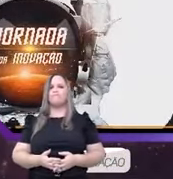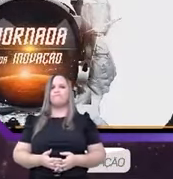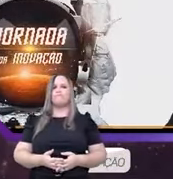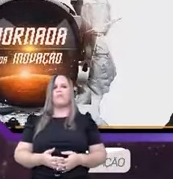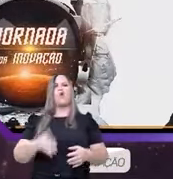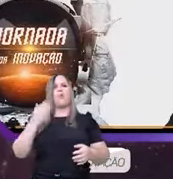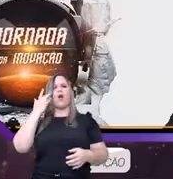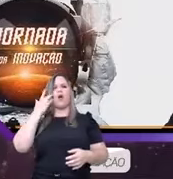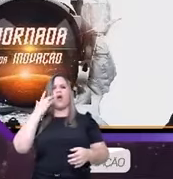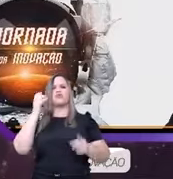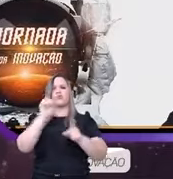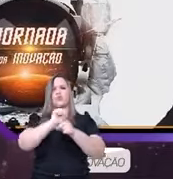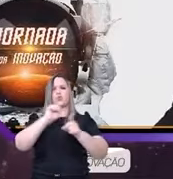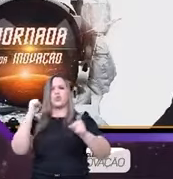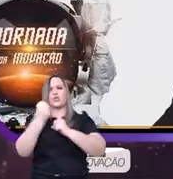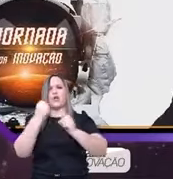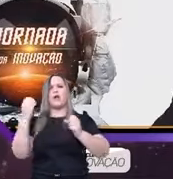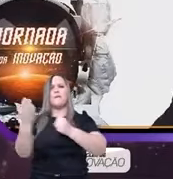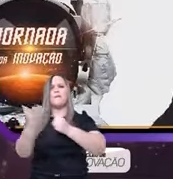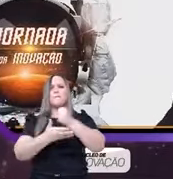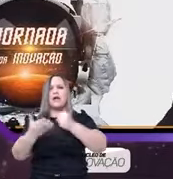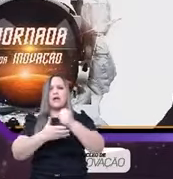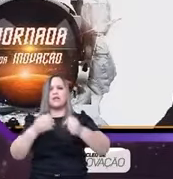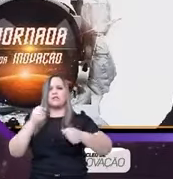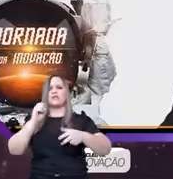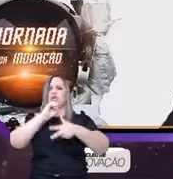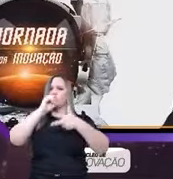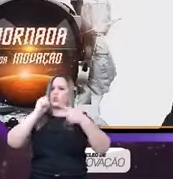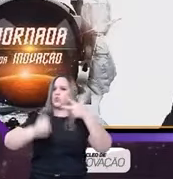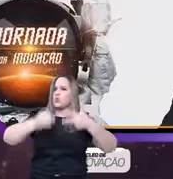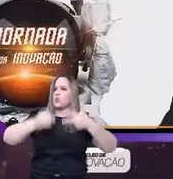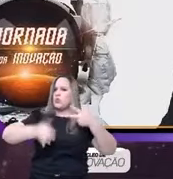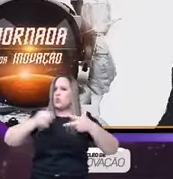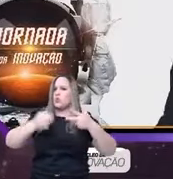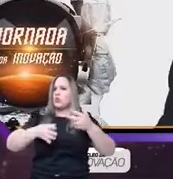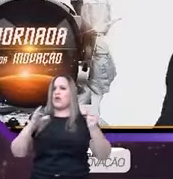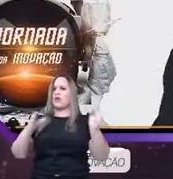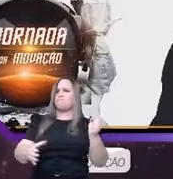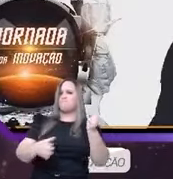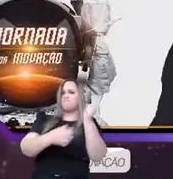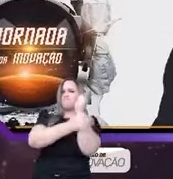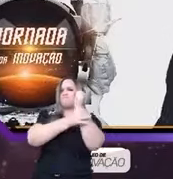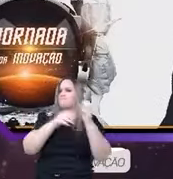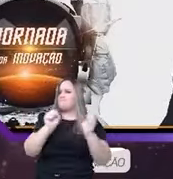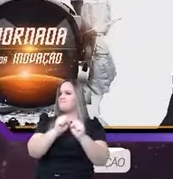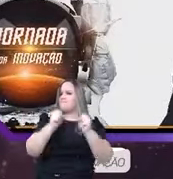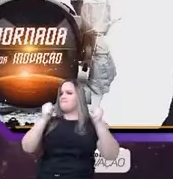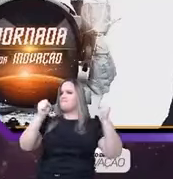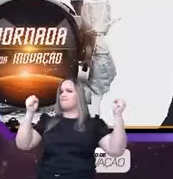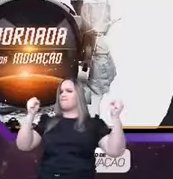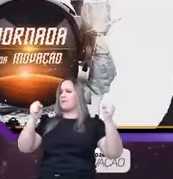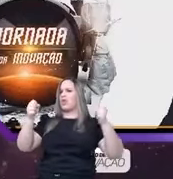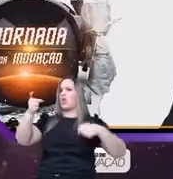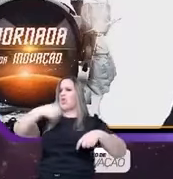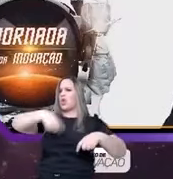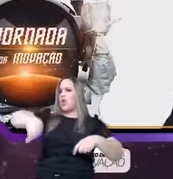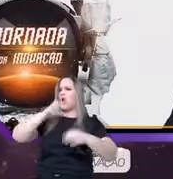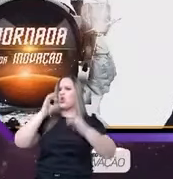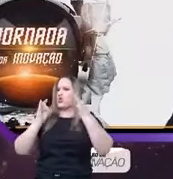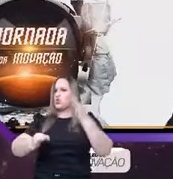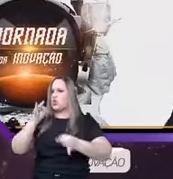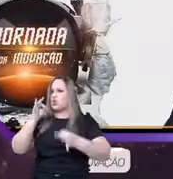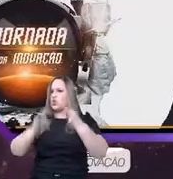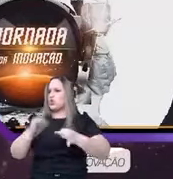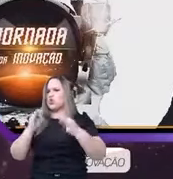se baseia no judiciário, inclusive, para ter um elemento de segurança grande. Será que a nossa justiça está se tornando uma justiça